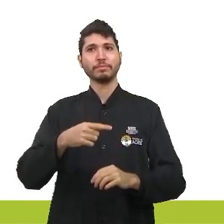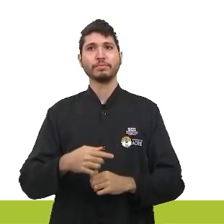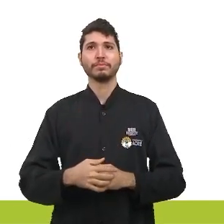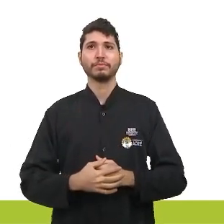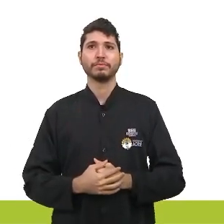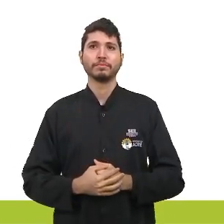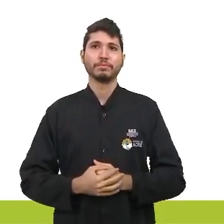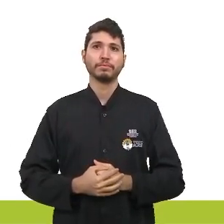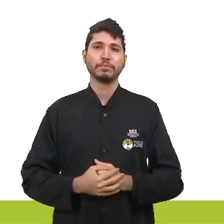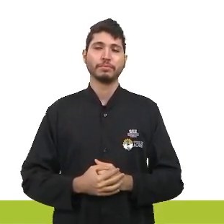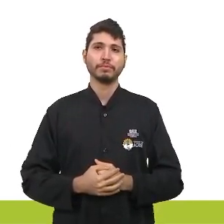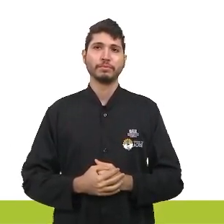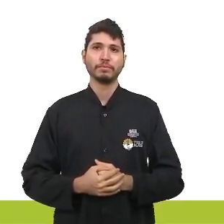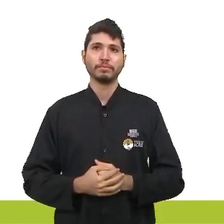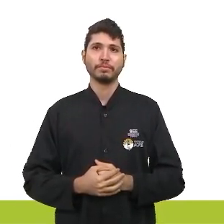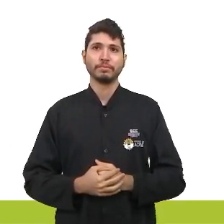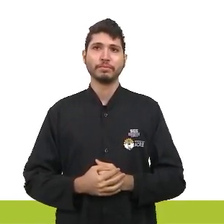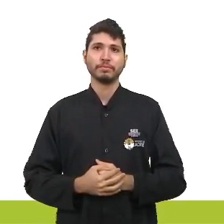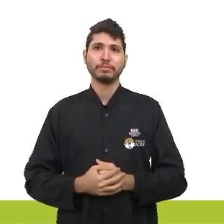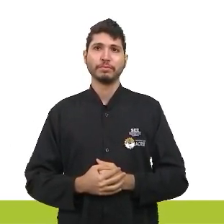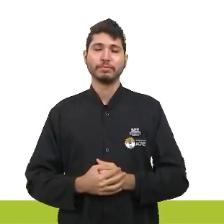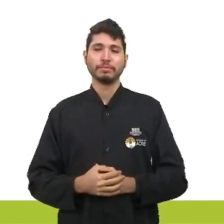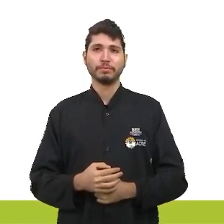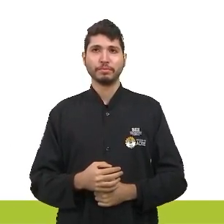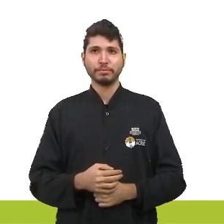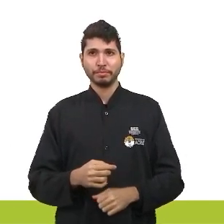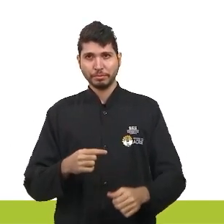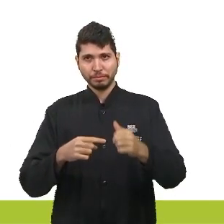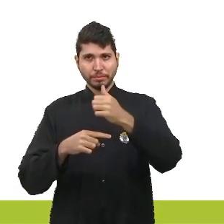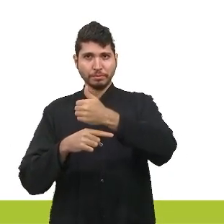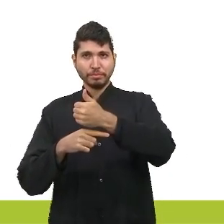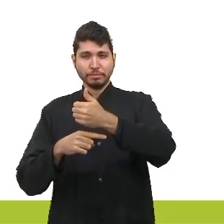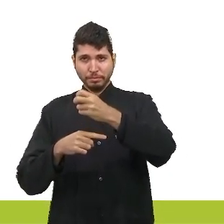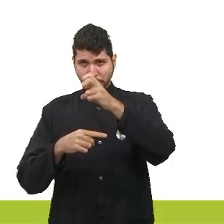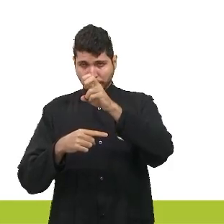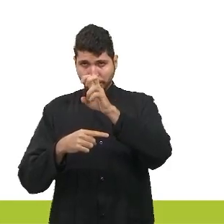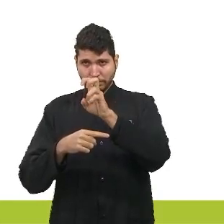50 sobre 1000, ou ainda